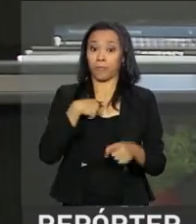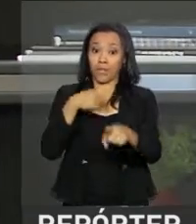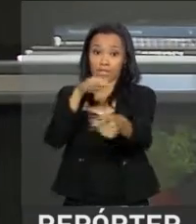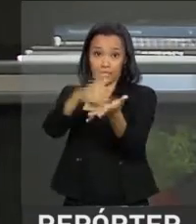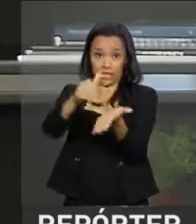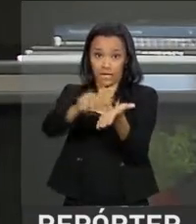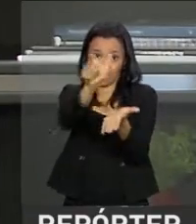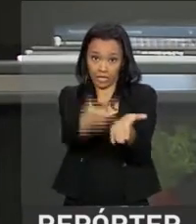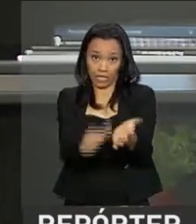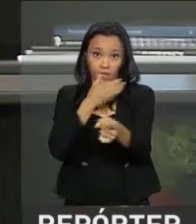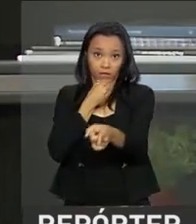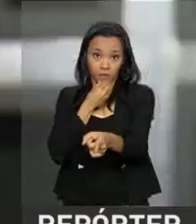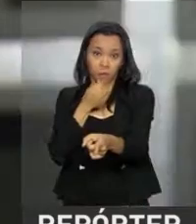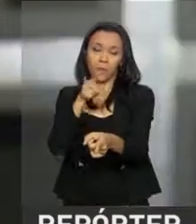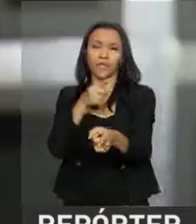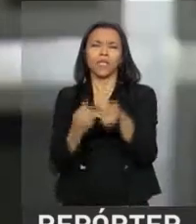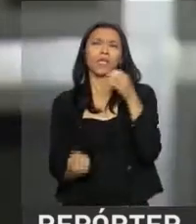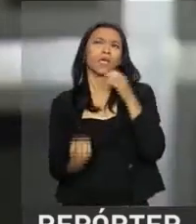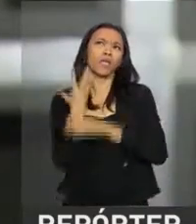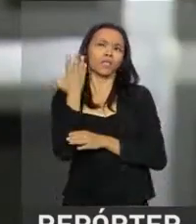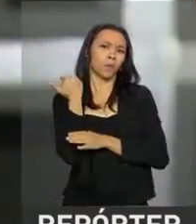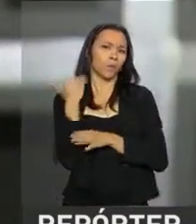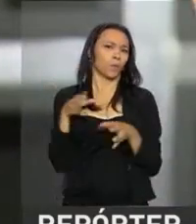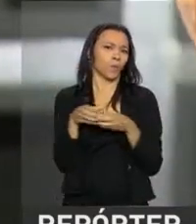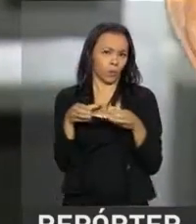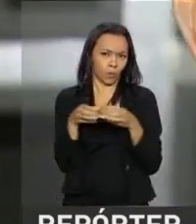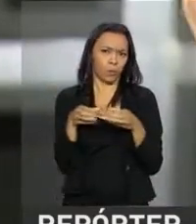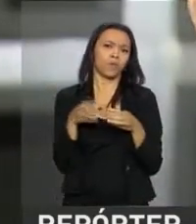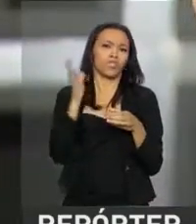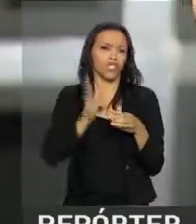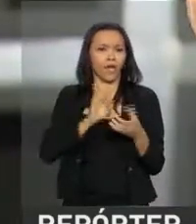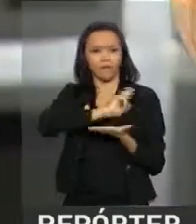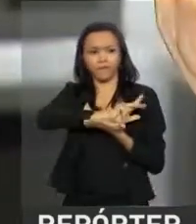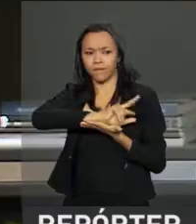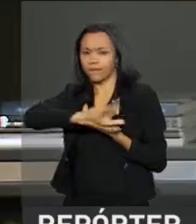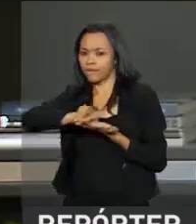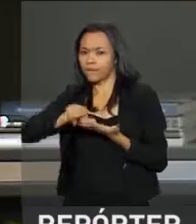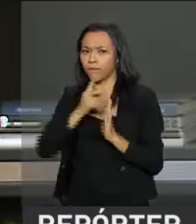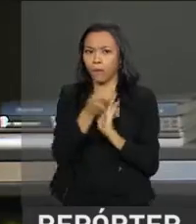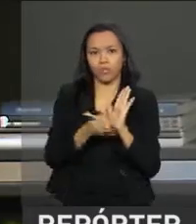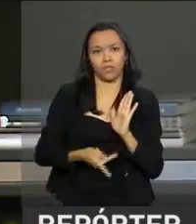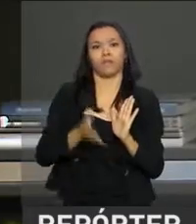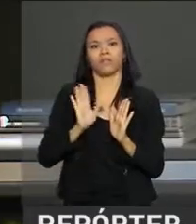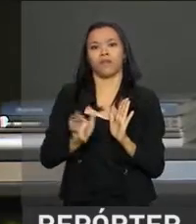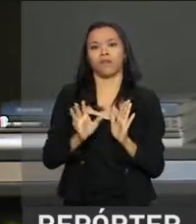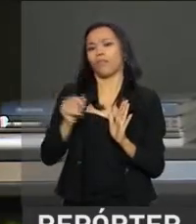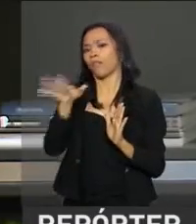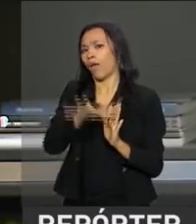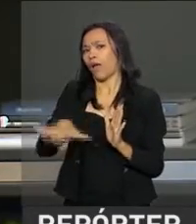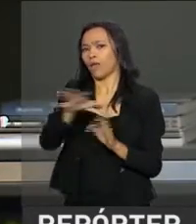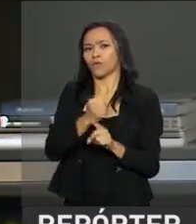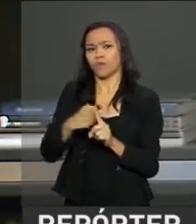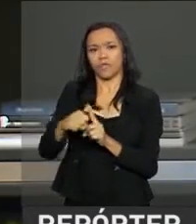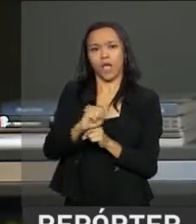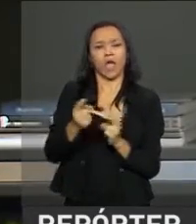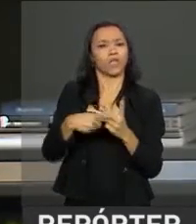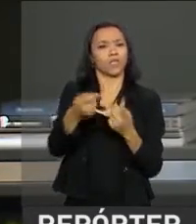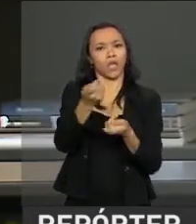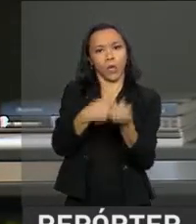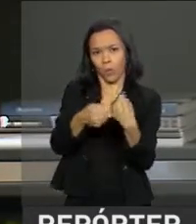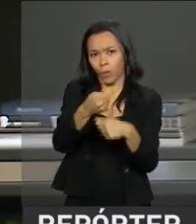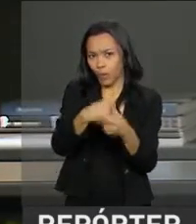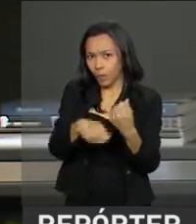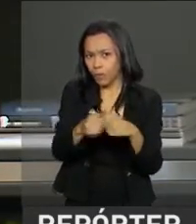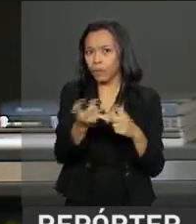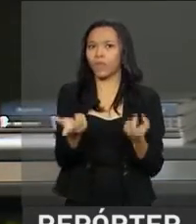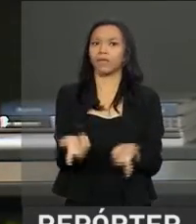CPLP conta que desde a criação já foram desenvolvidos importantes projetos. Tem áreas sociais, áreas econômicas também que a